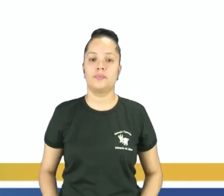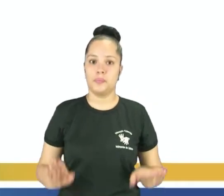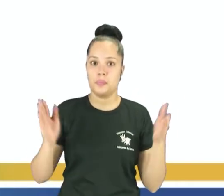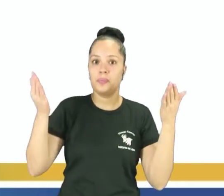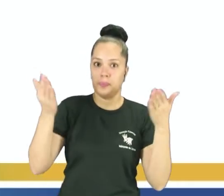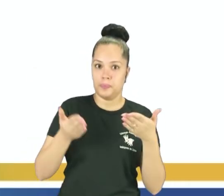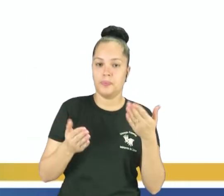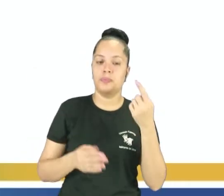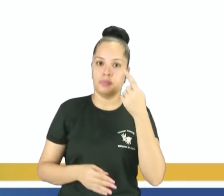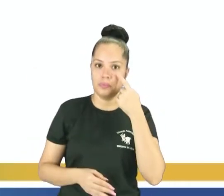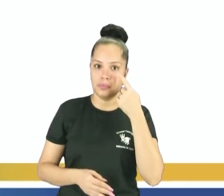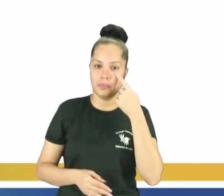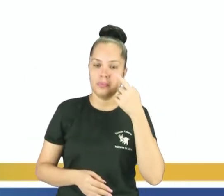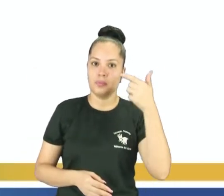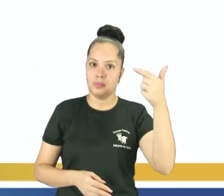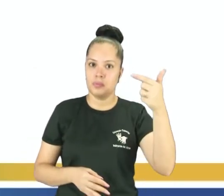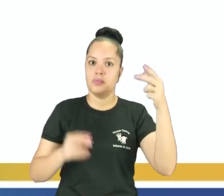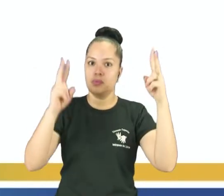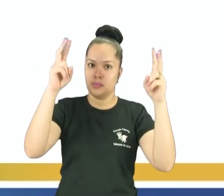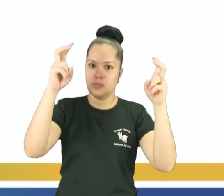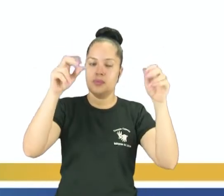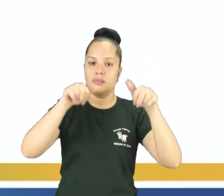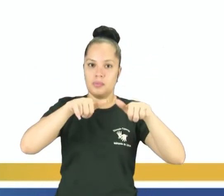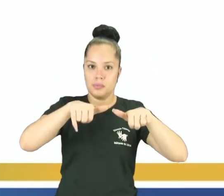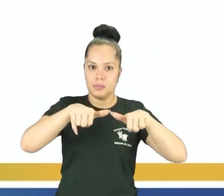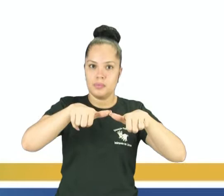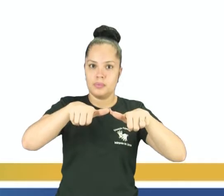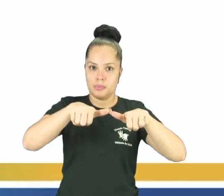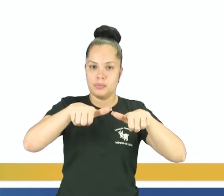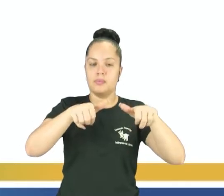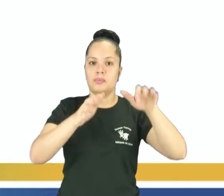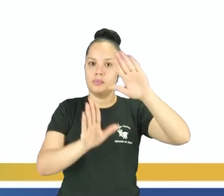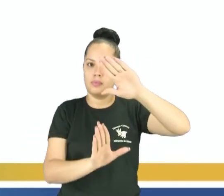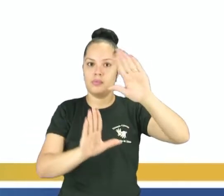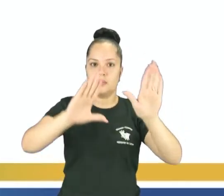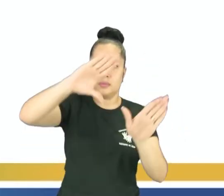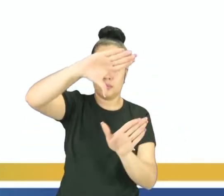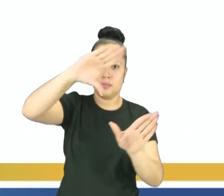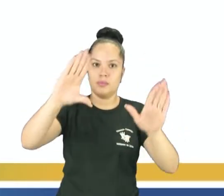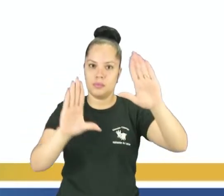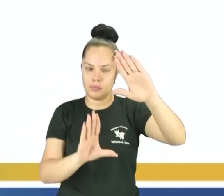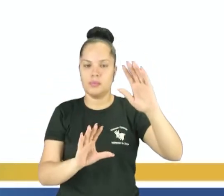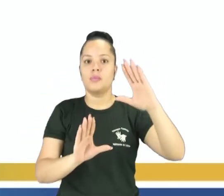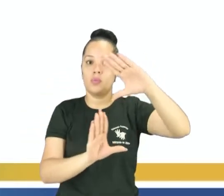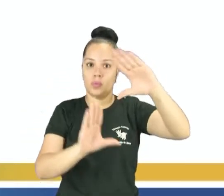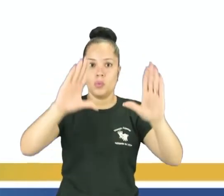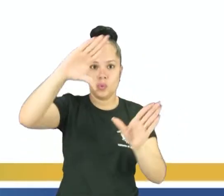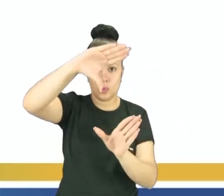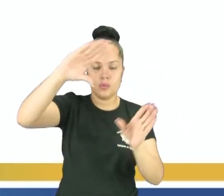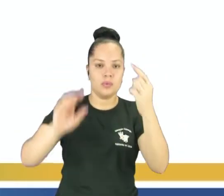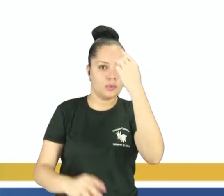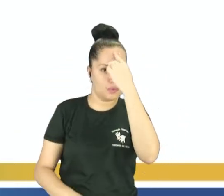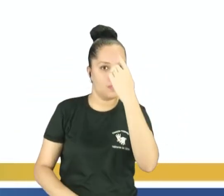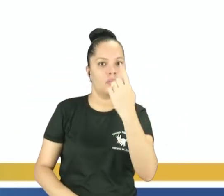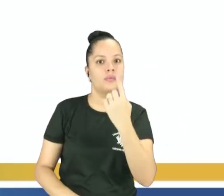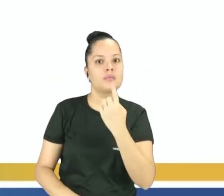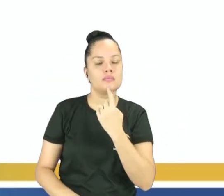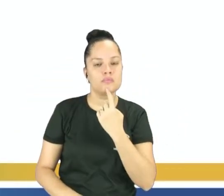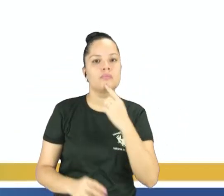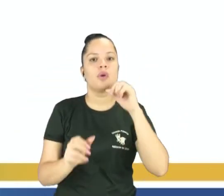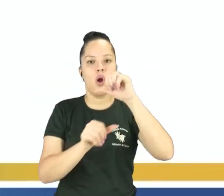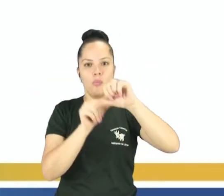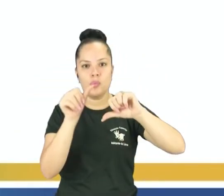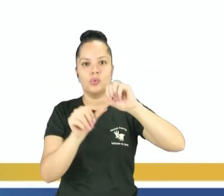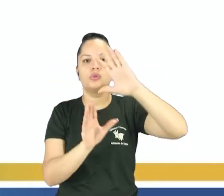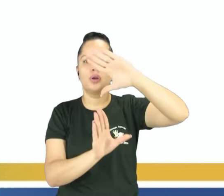Agora nós vamos ver o segundo tipo de simetria, a simetria de rotação. Numa rotação, a figura inicial vai rodando em diferentes